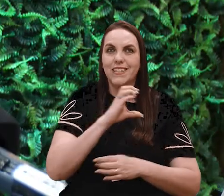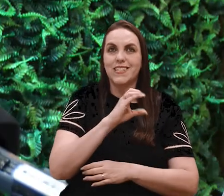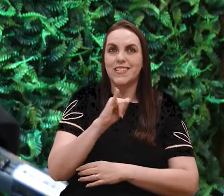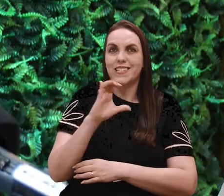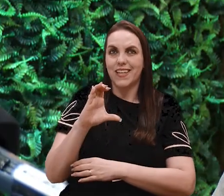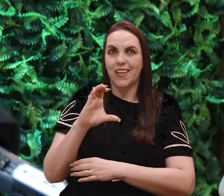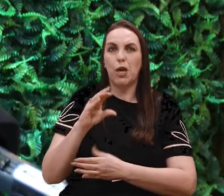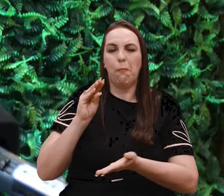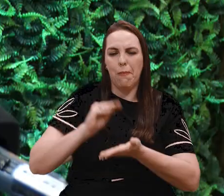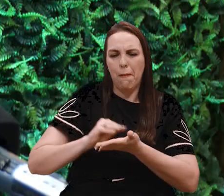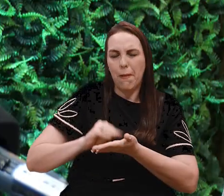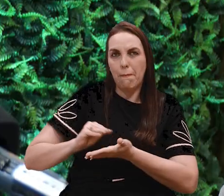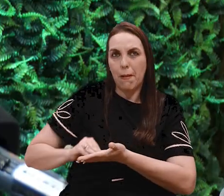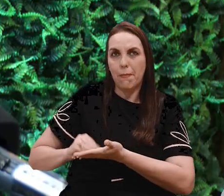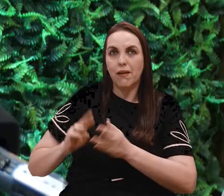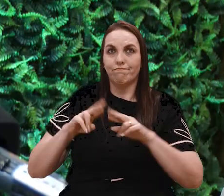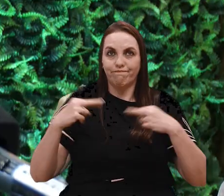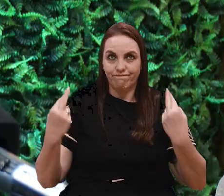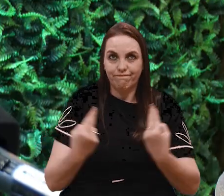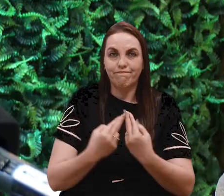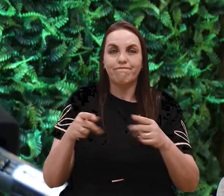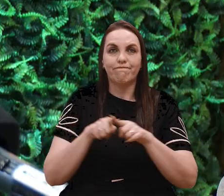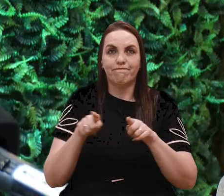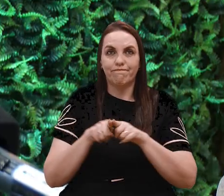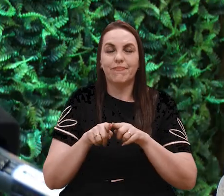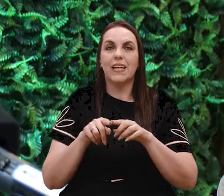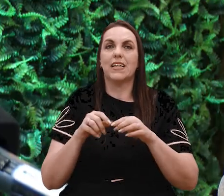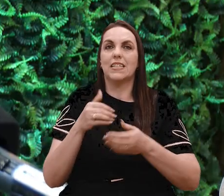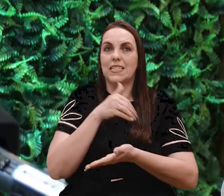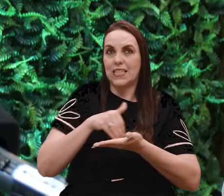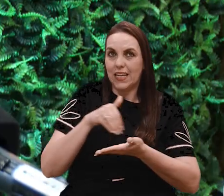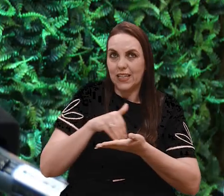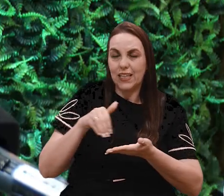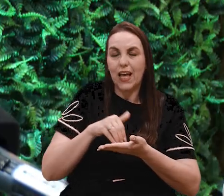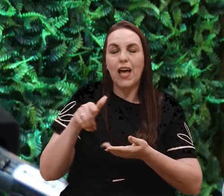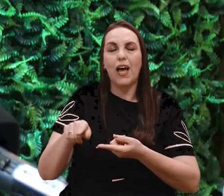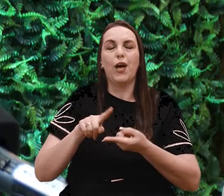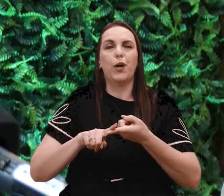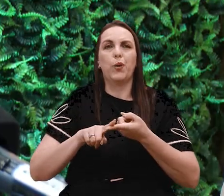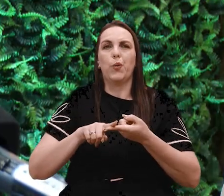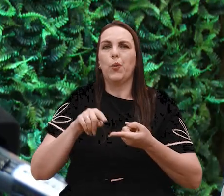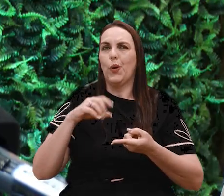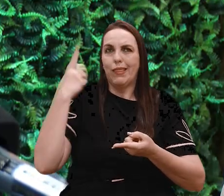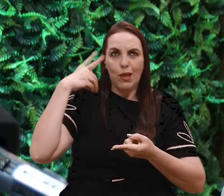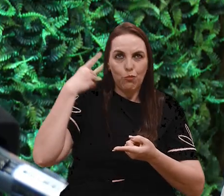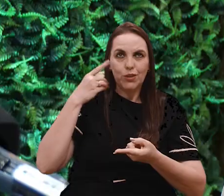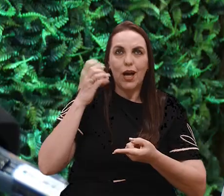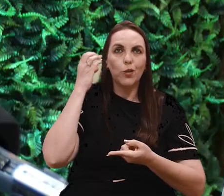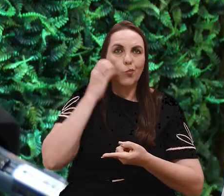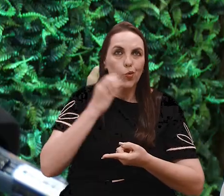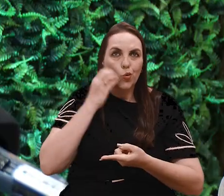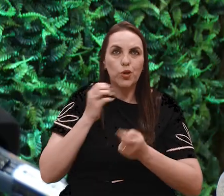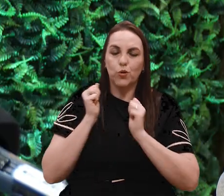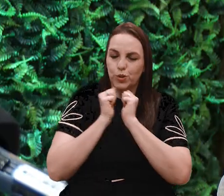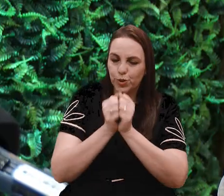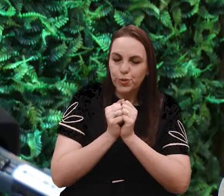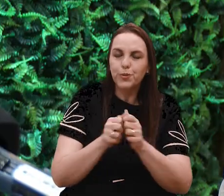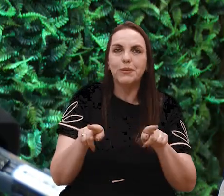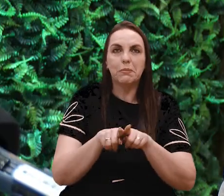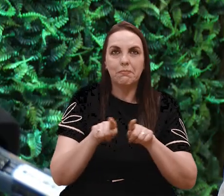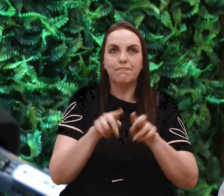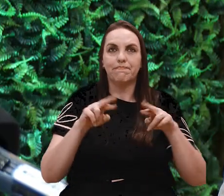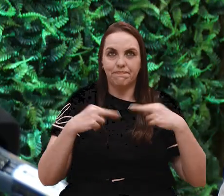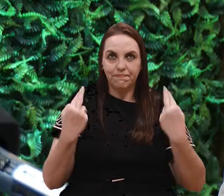passado, junto ao secretário Capelupi. O deputado Búrigo nos acompanha aí em algumas dessas agendas,